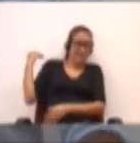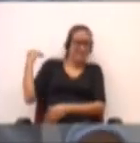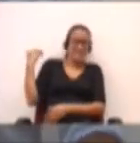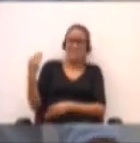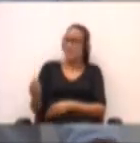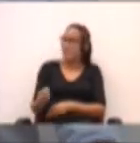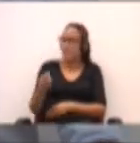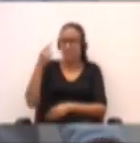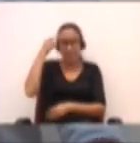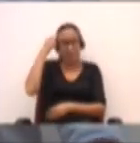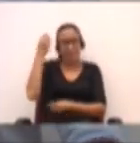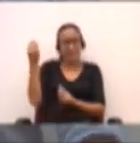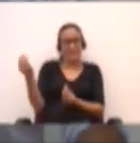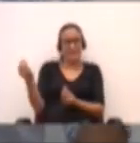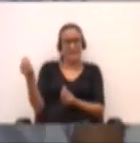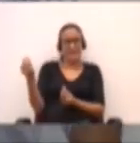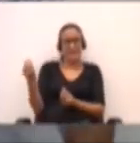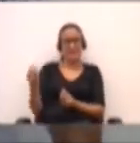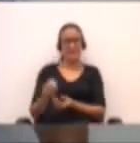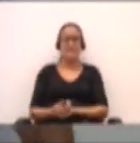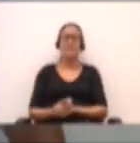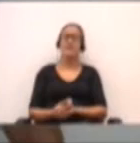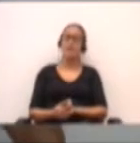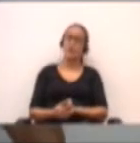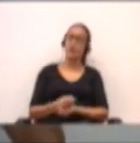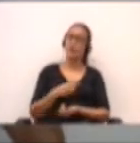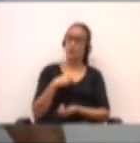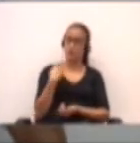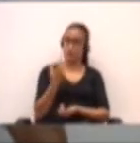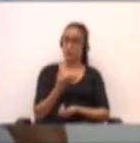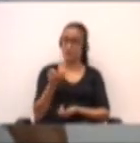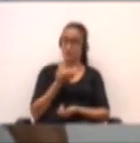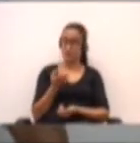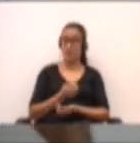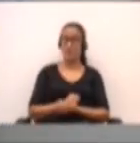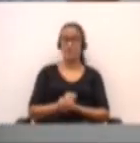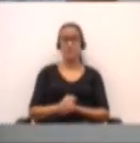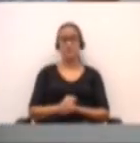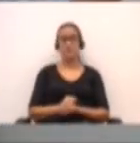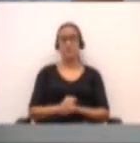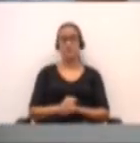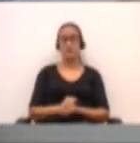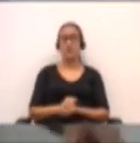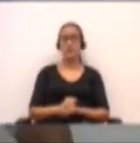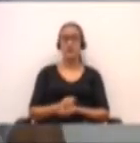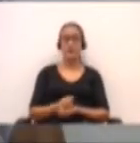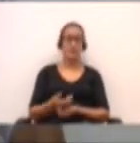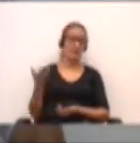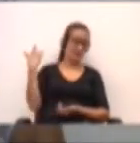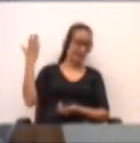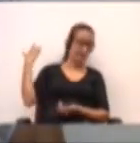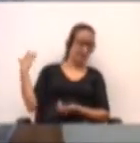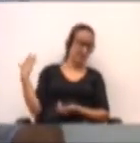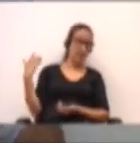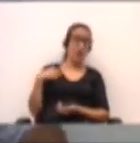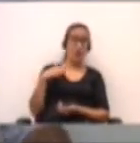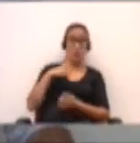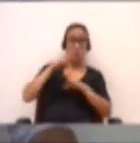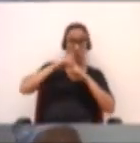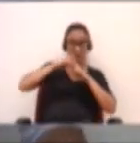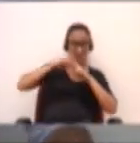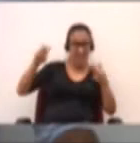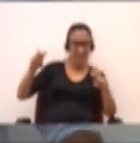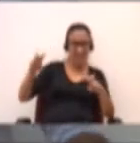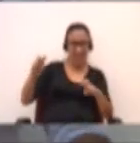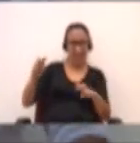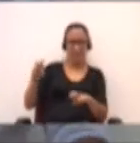essa situação é inadmissível, eu lembro que na época eu disse para o prefeito, aos gritos, a criança vai